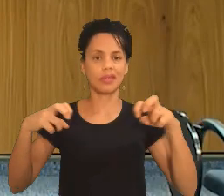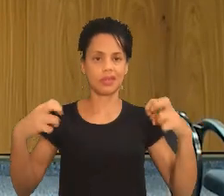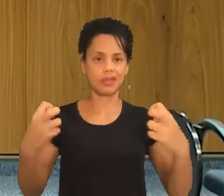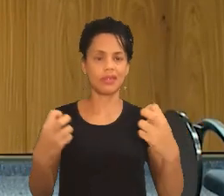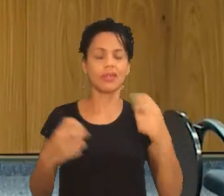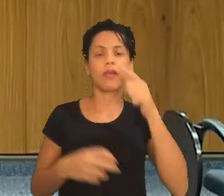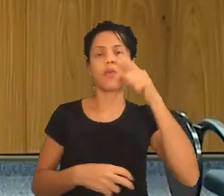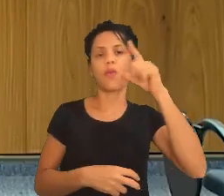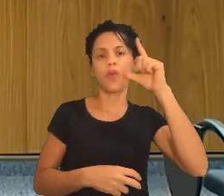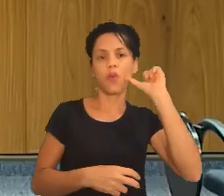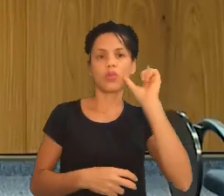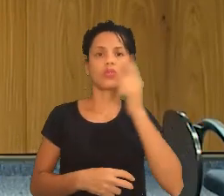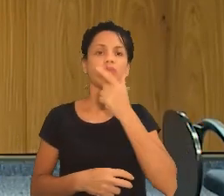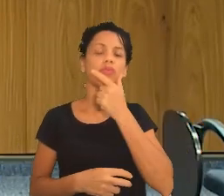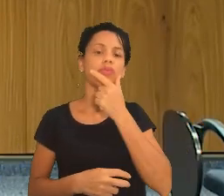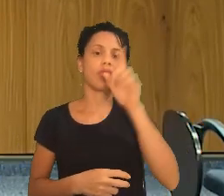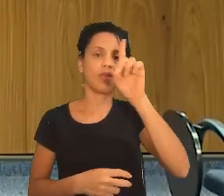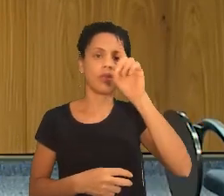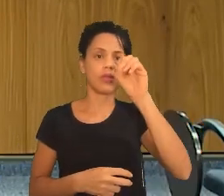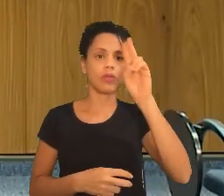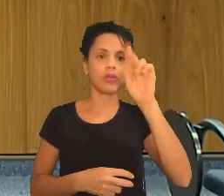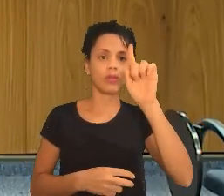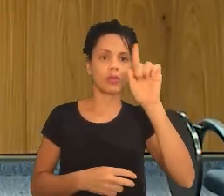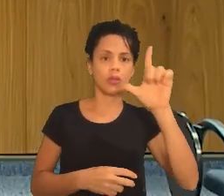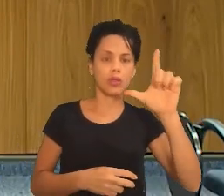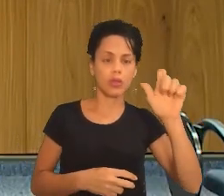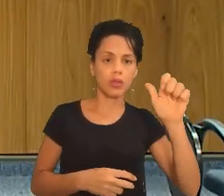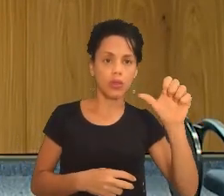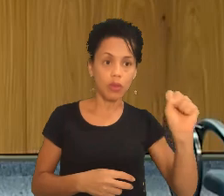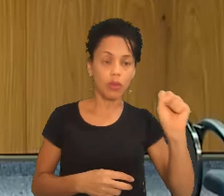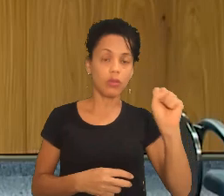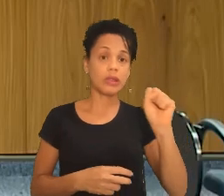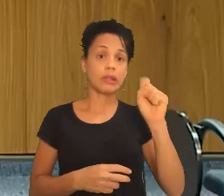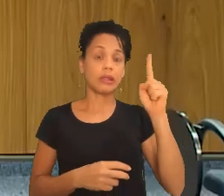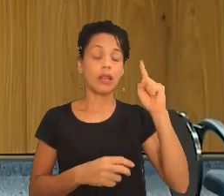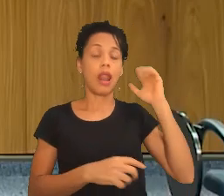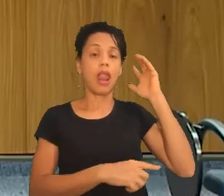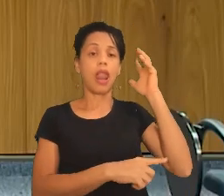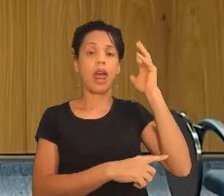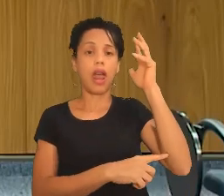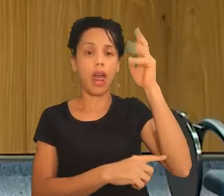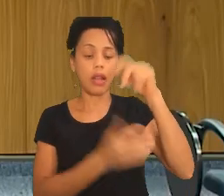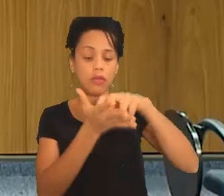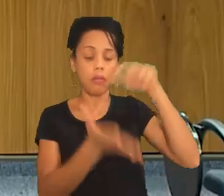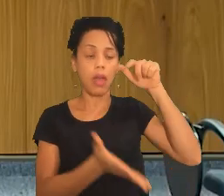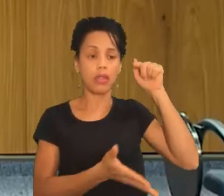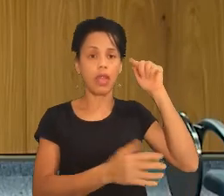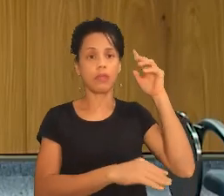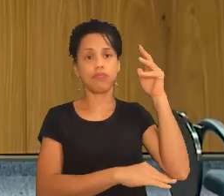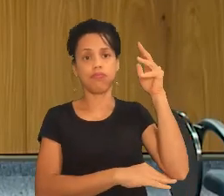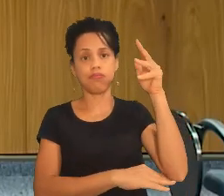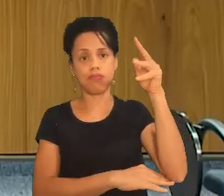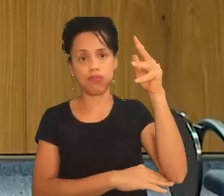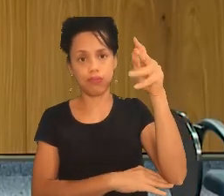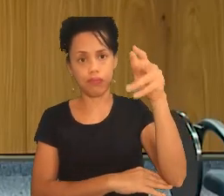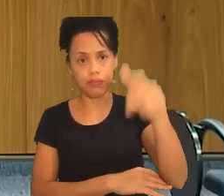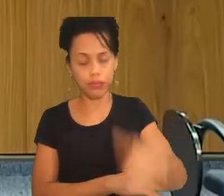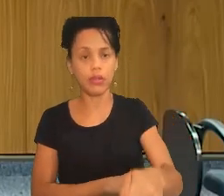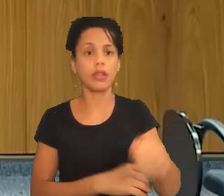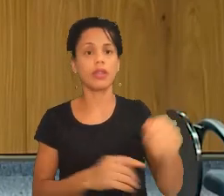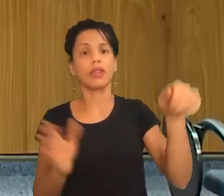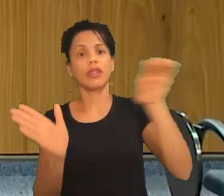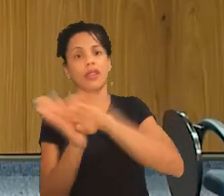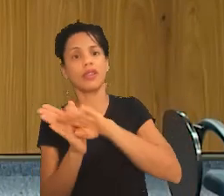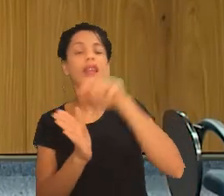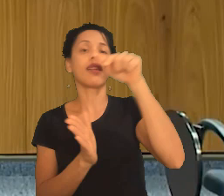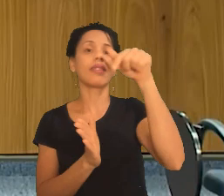o Douglas Krenak passou o dia todo para chegar aqui, saiu da casa dele ontem 7 da manhã para chegar, ou 9 da manhã para chegar aqui 7 da